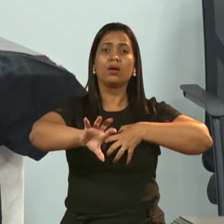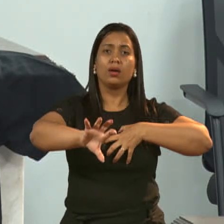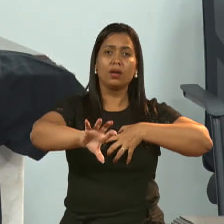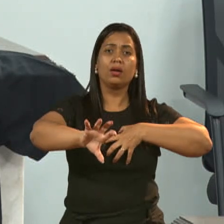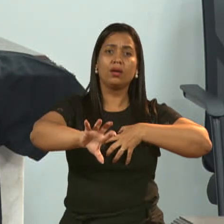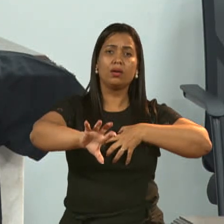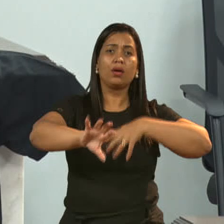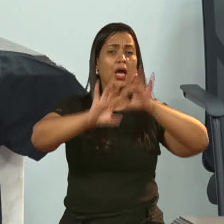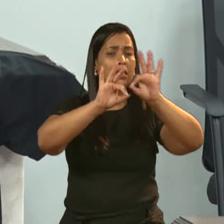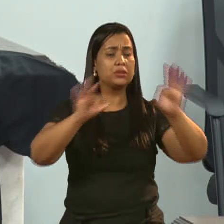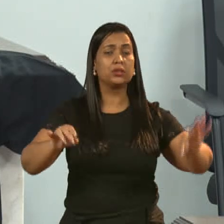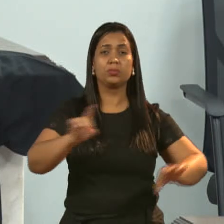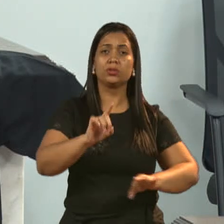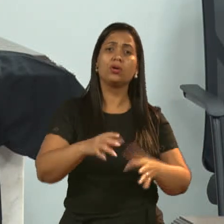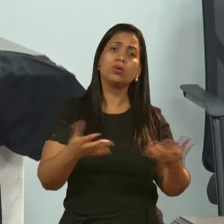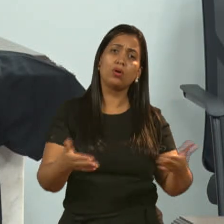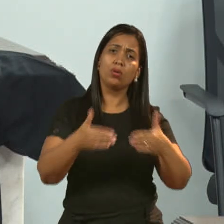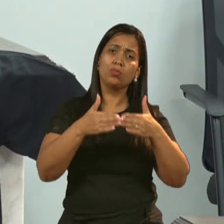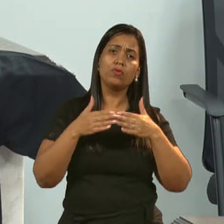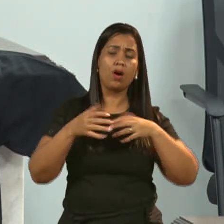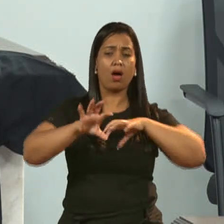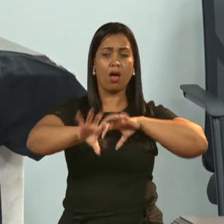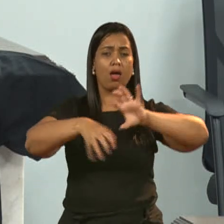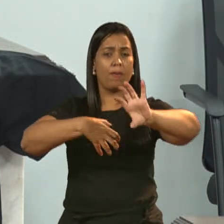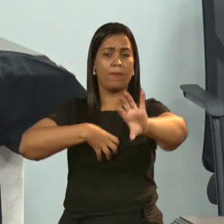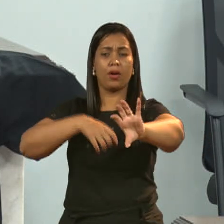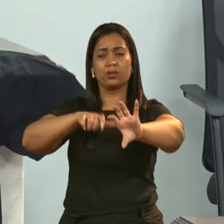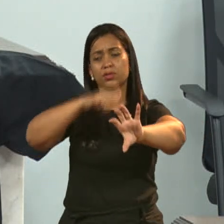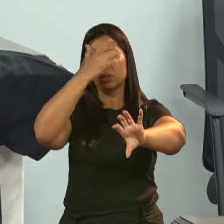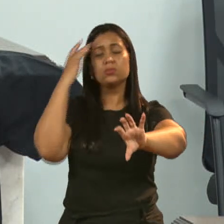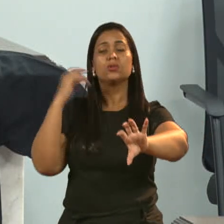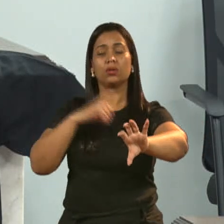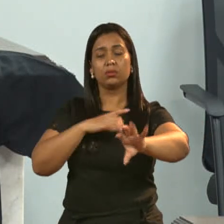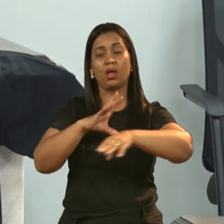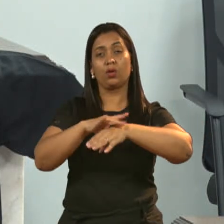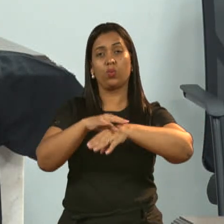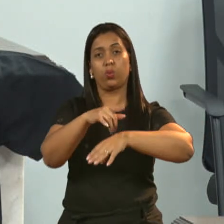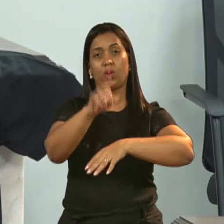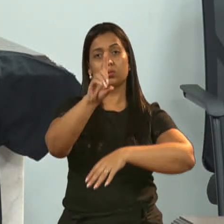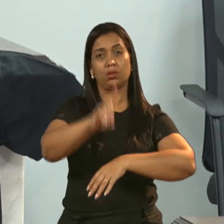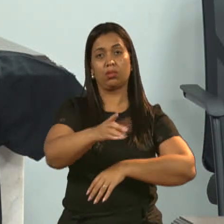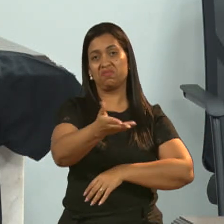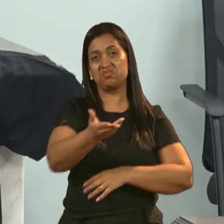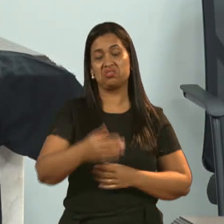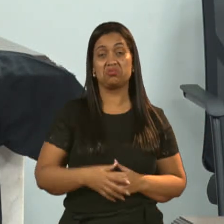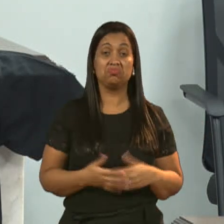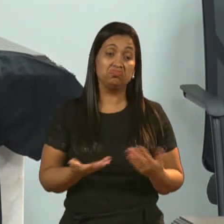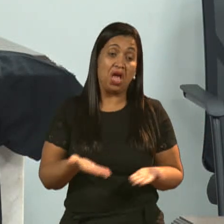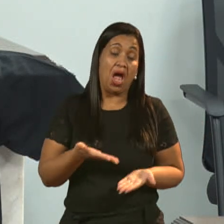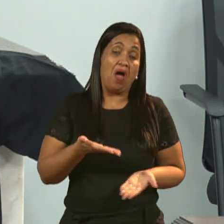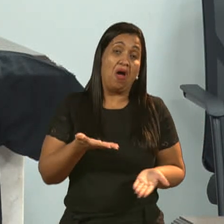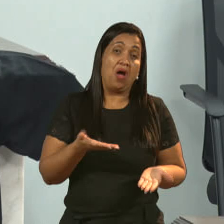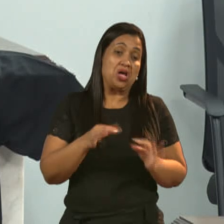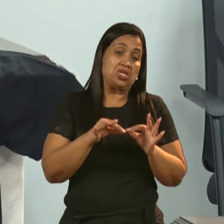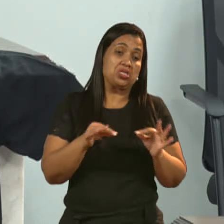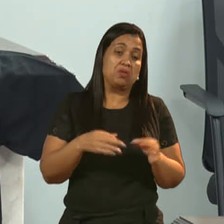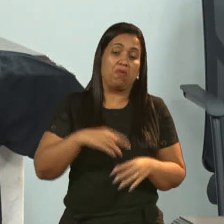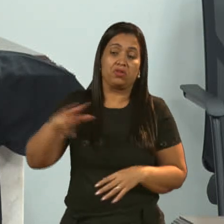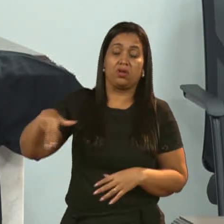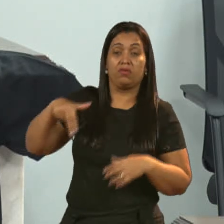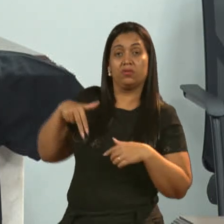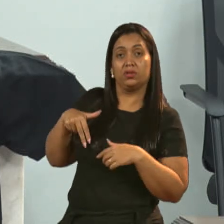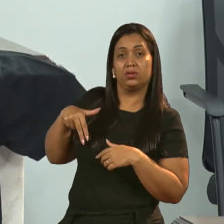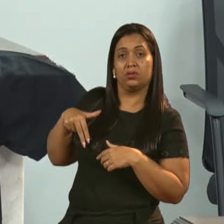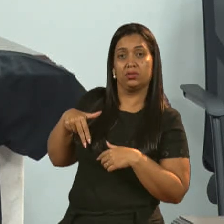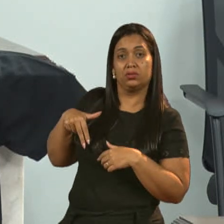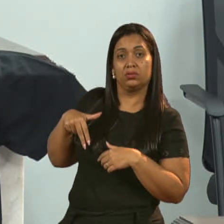Mas, por favor, tenha mais empatia com as pessoas que têm suas condições. E não é tão simples você vir para uma tribuna e se colocar